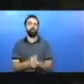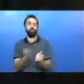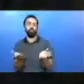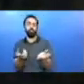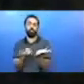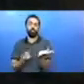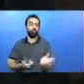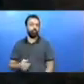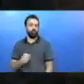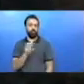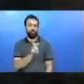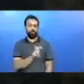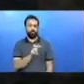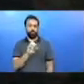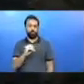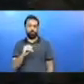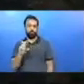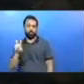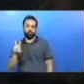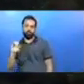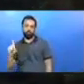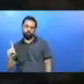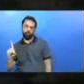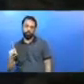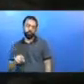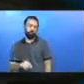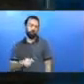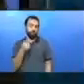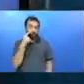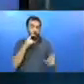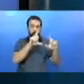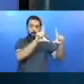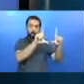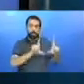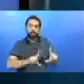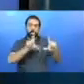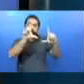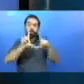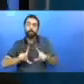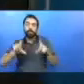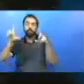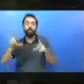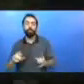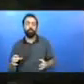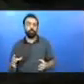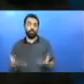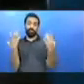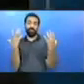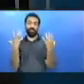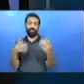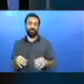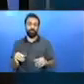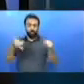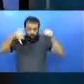páginas 50 e 51. Nós vamos observar estas imagens que representam, olhem, a festa do boi. Vejam,